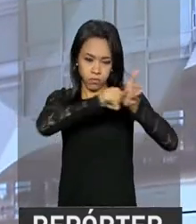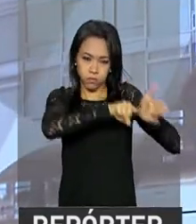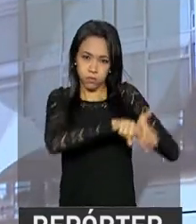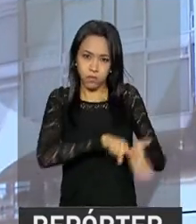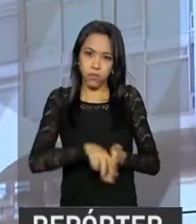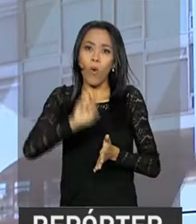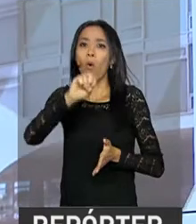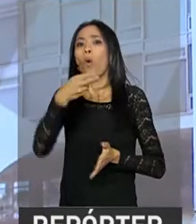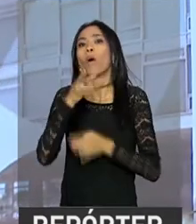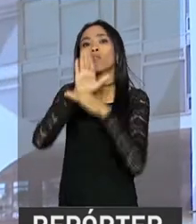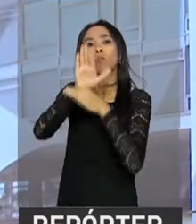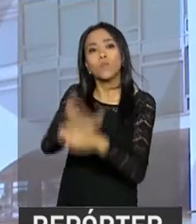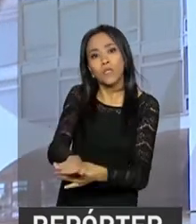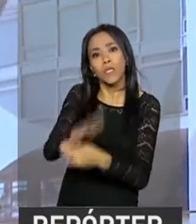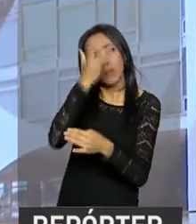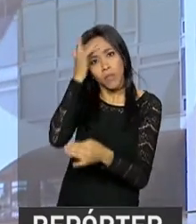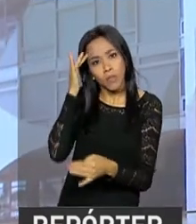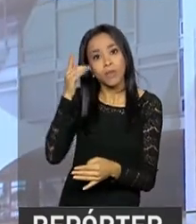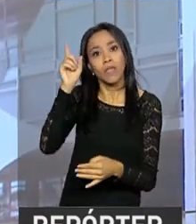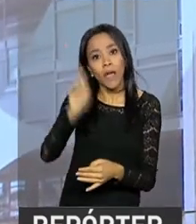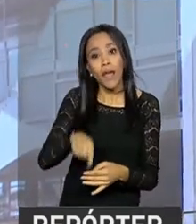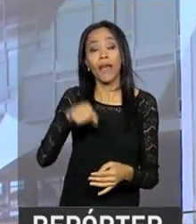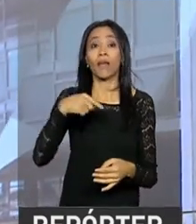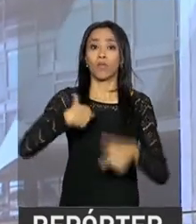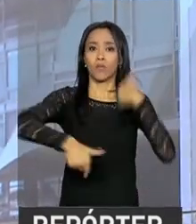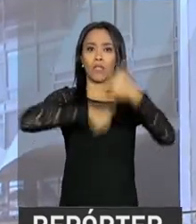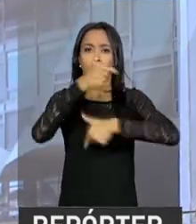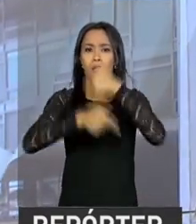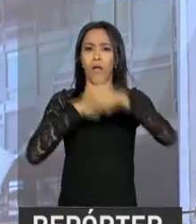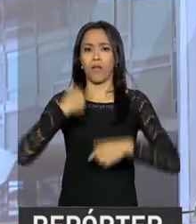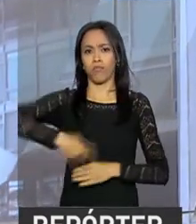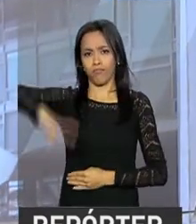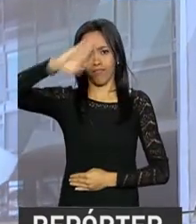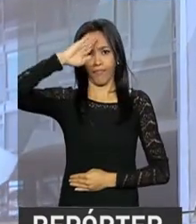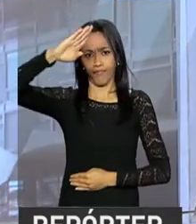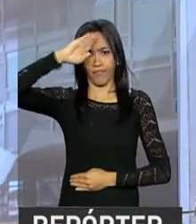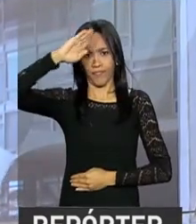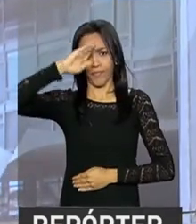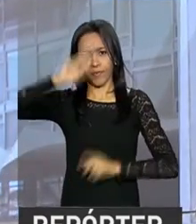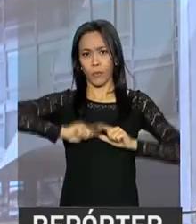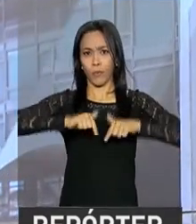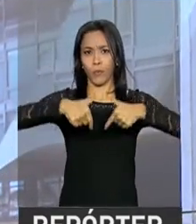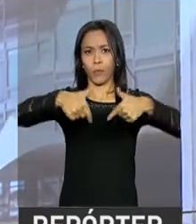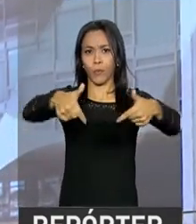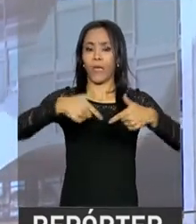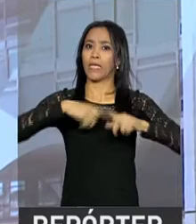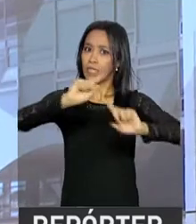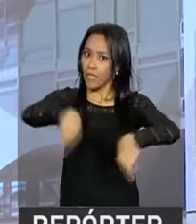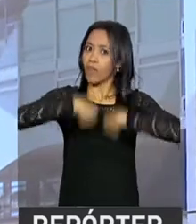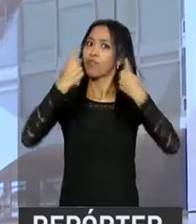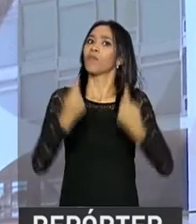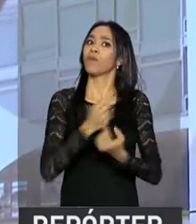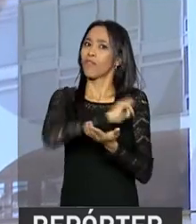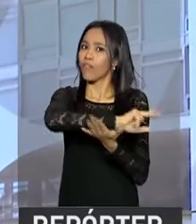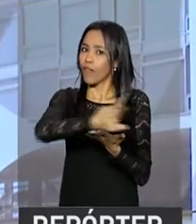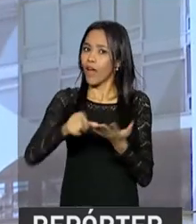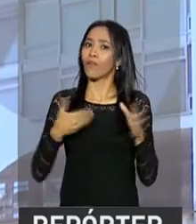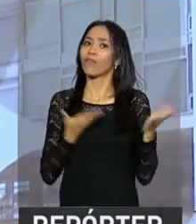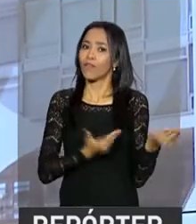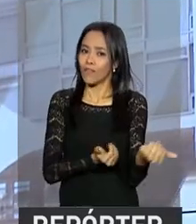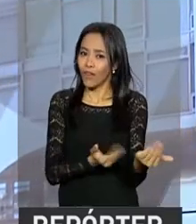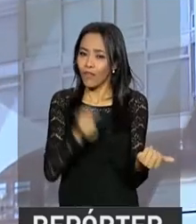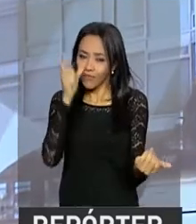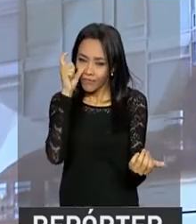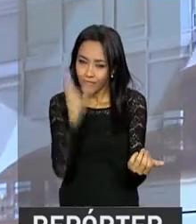quem está em situação de risco. A carreira nas Forças Armadas é símbolo de desafio e conquista para vários jovens,